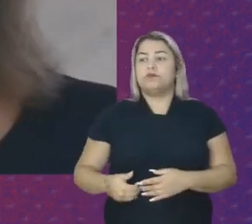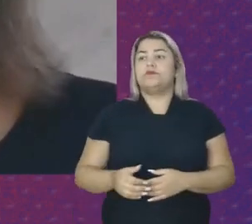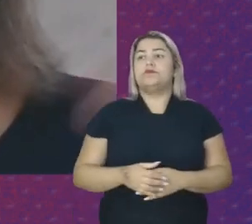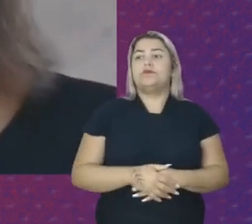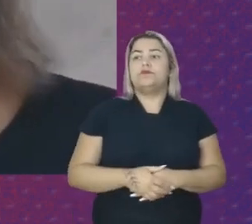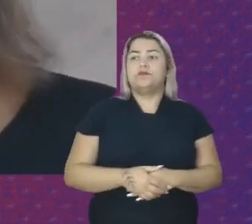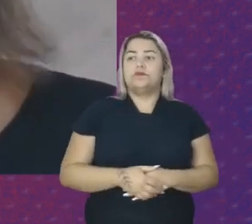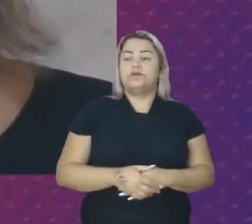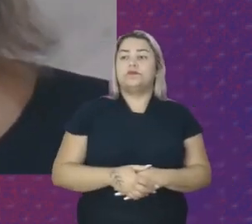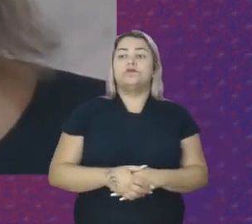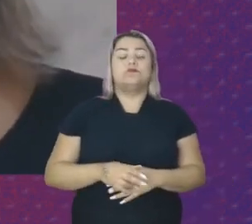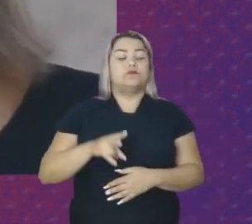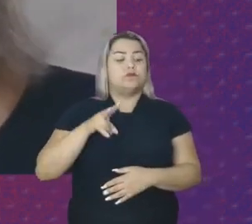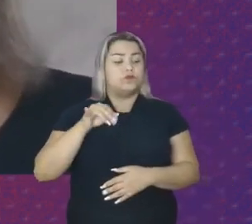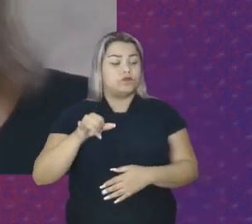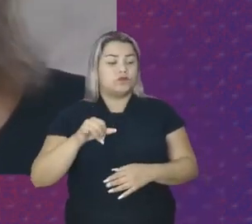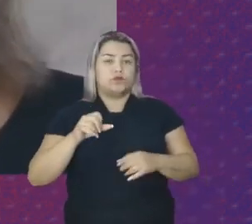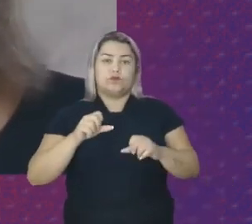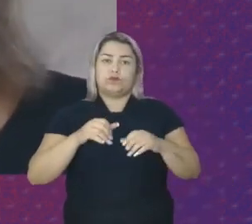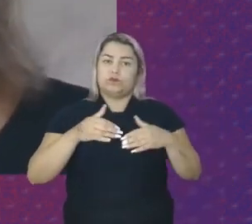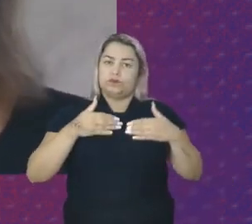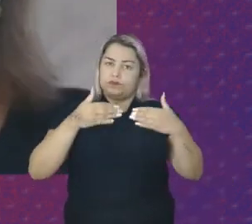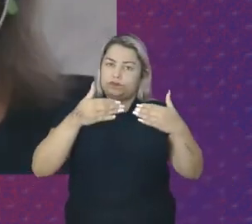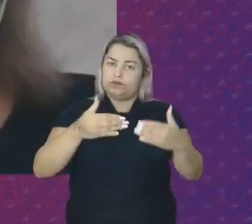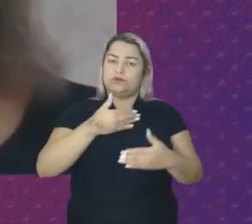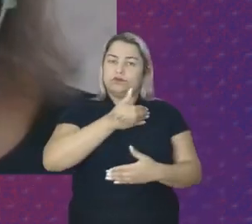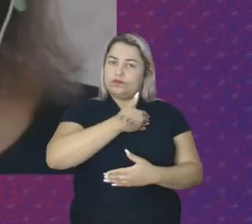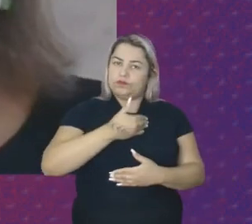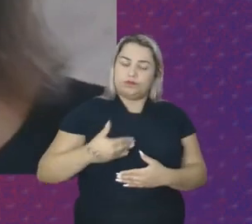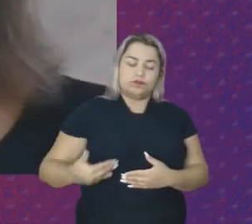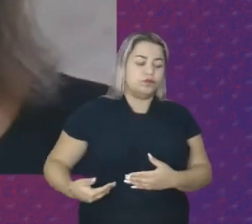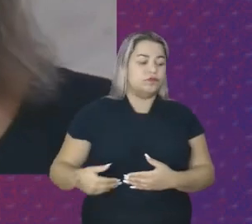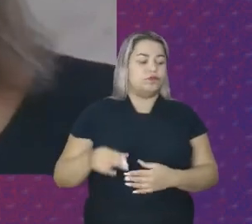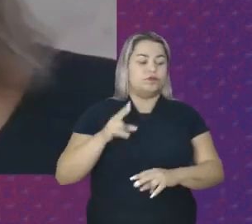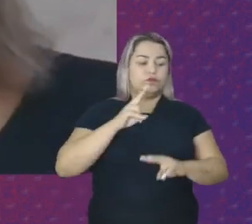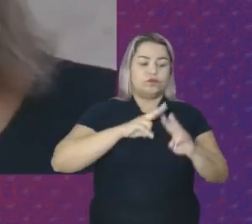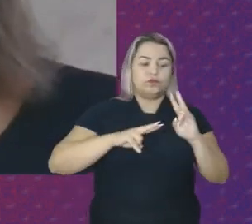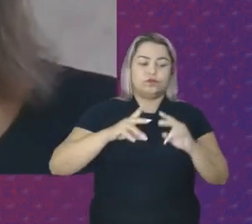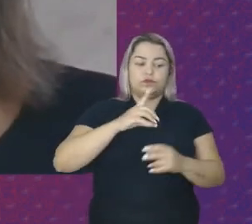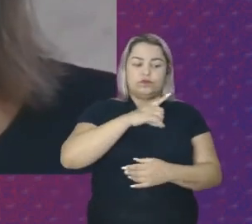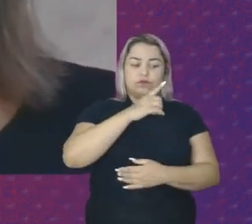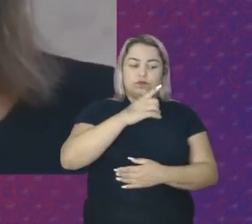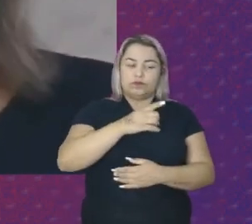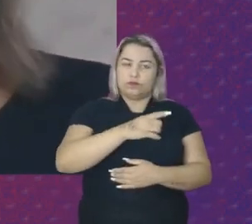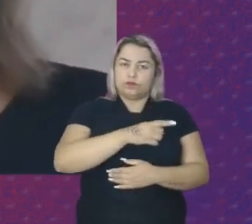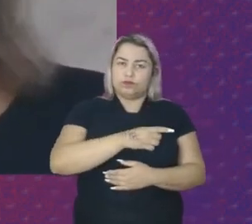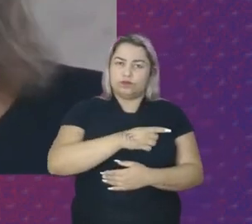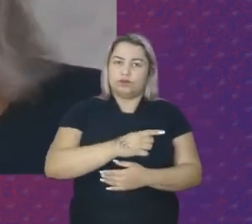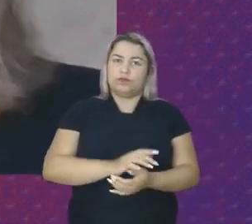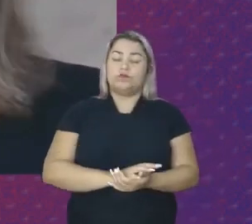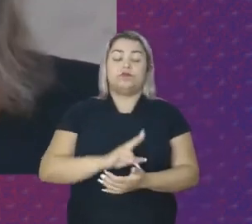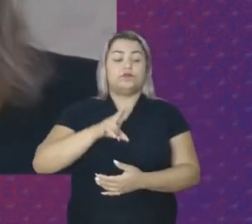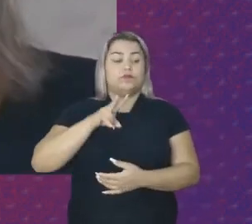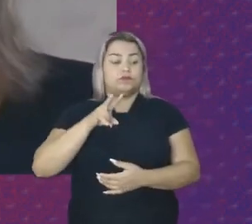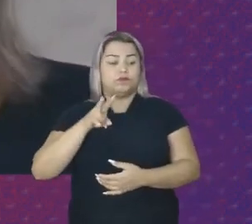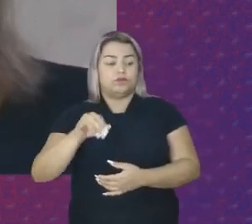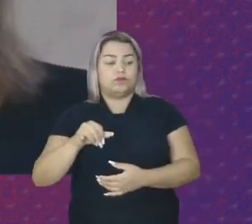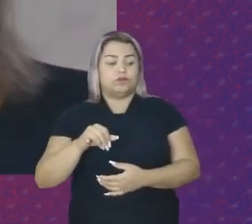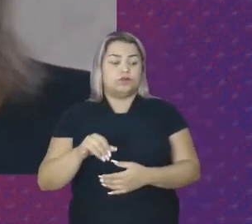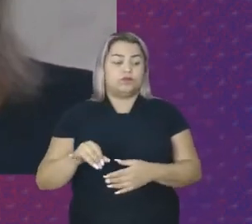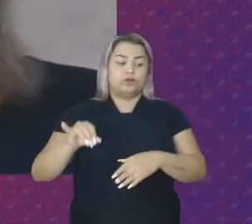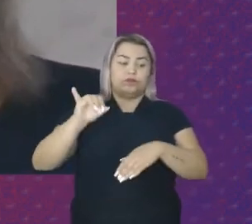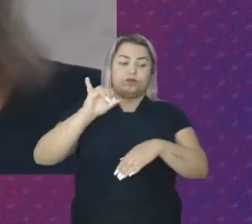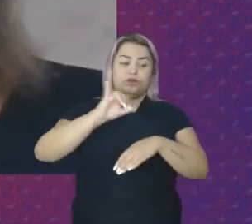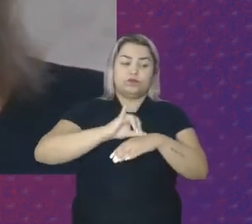no Ministério Público para fazer o acompanhamento da denúncia, vai na Delegacia da Mulher, vai num centro de referência